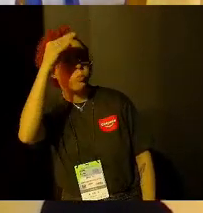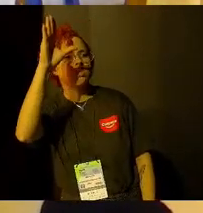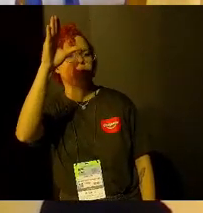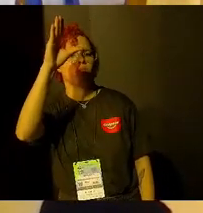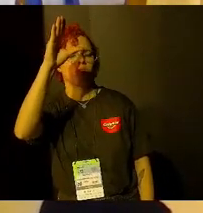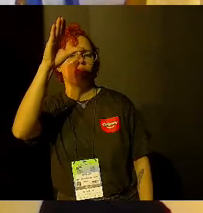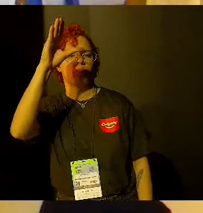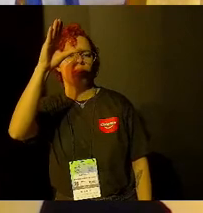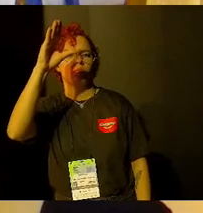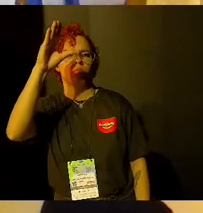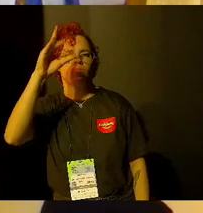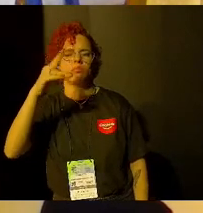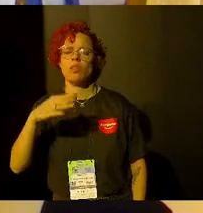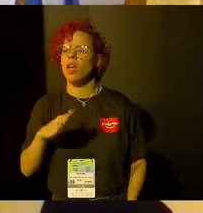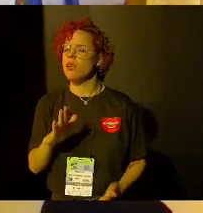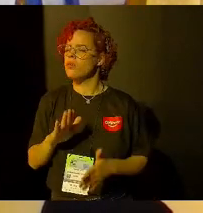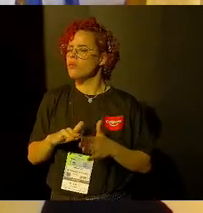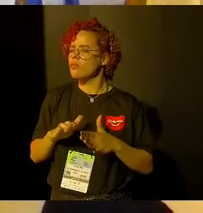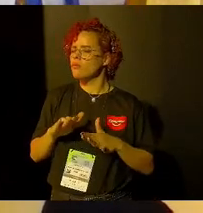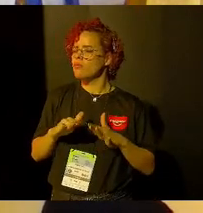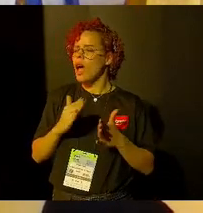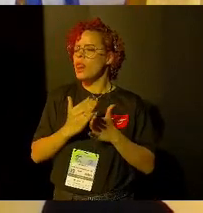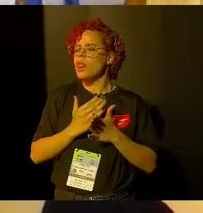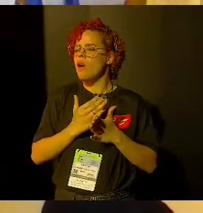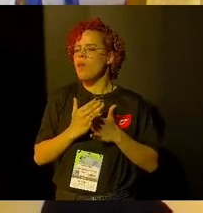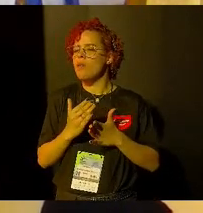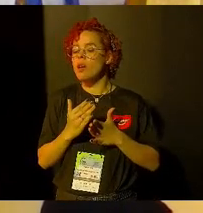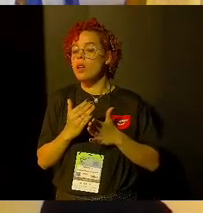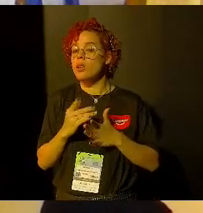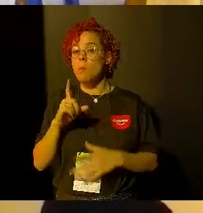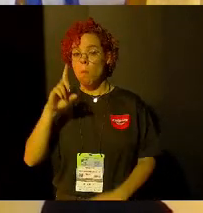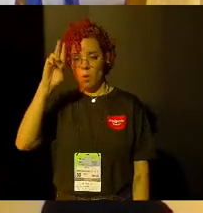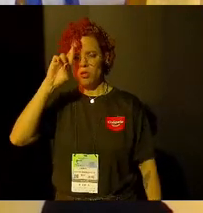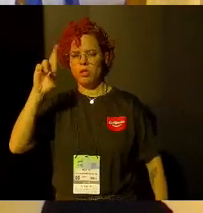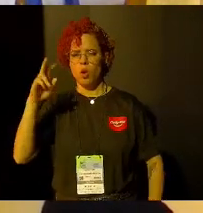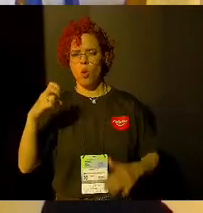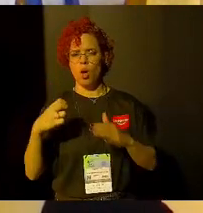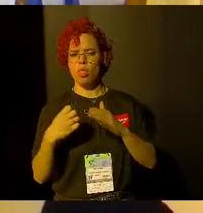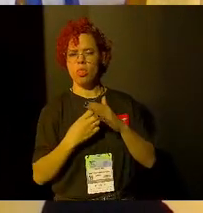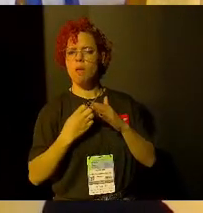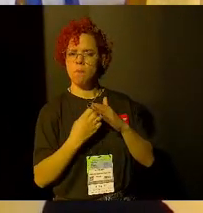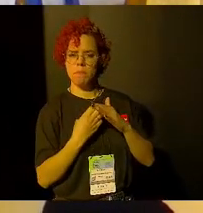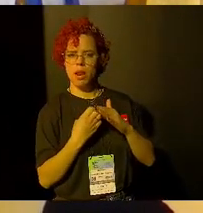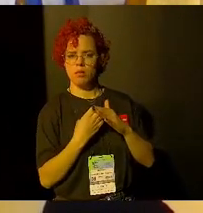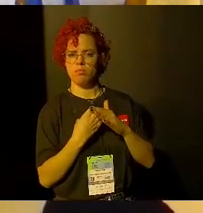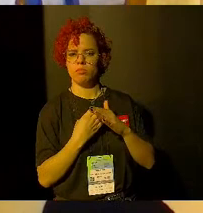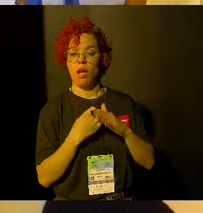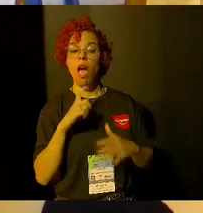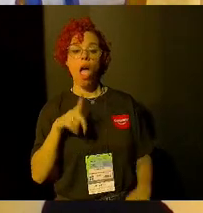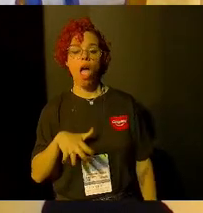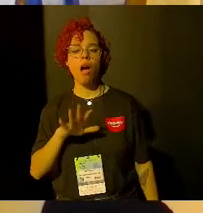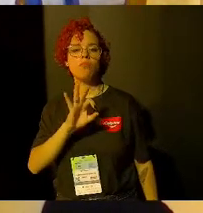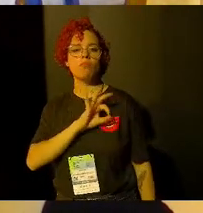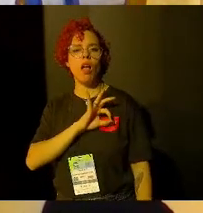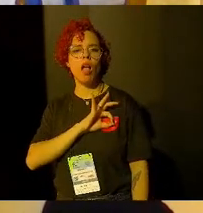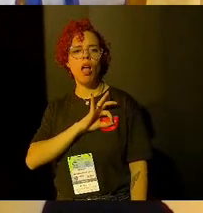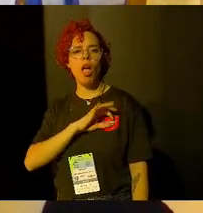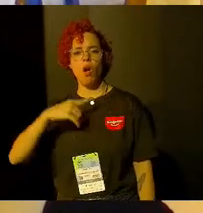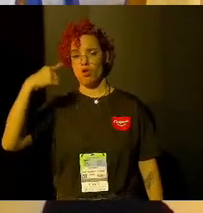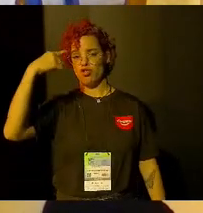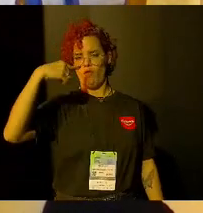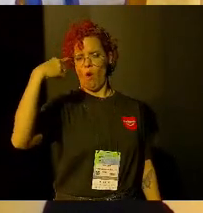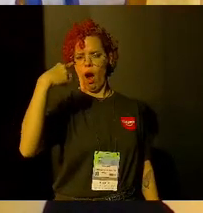olha Talvez seja dono da empresa ela é uma delegada ela é uma